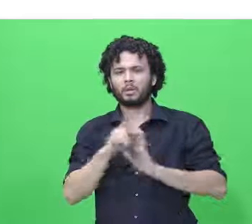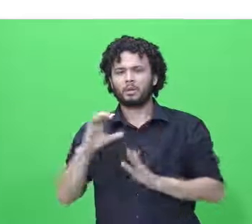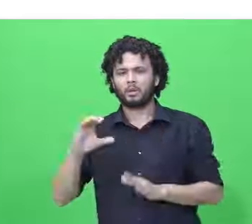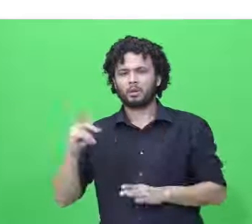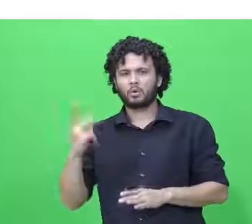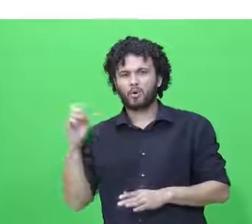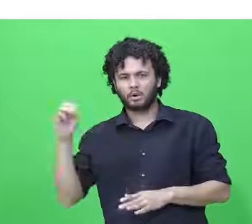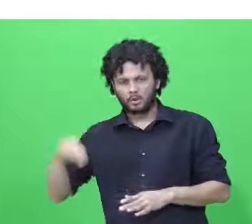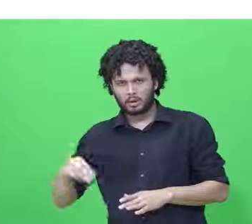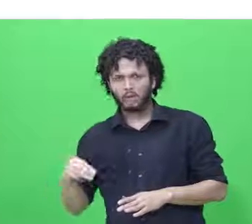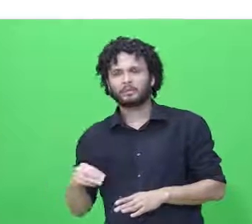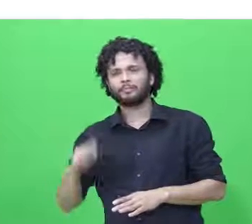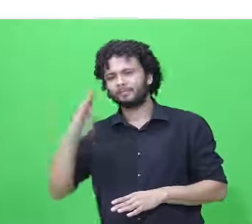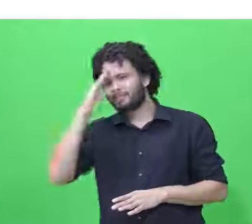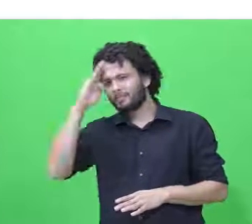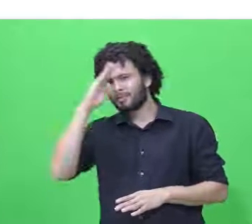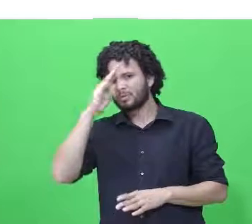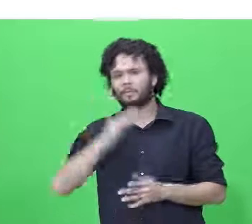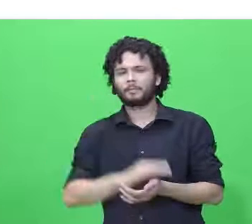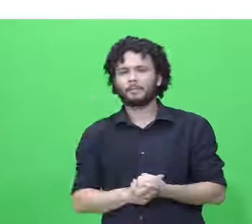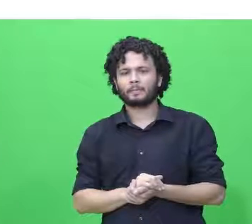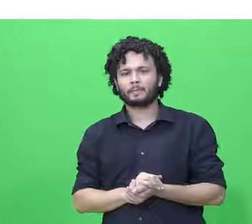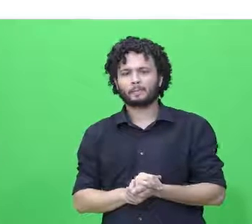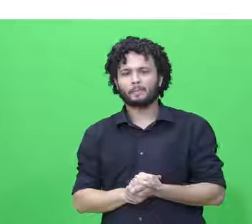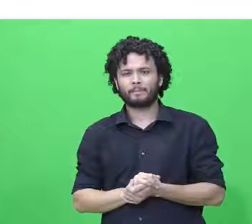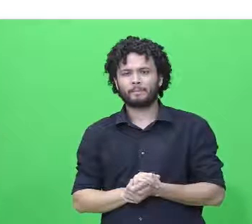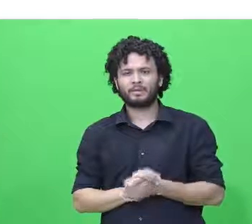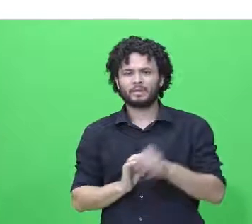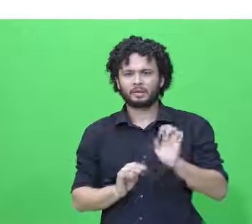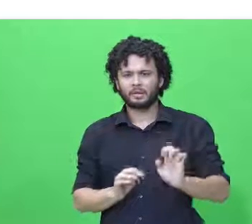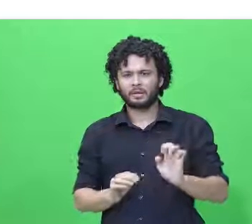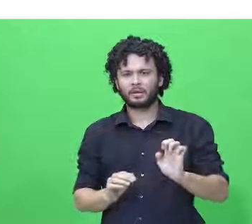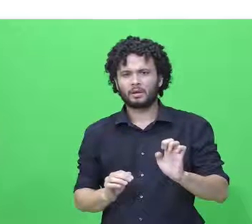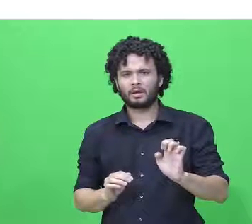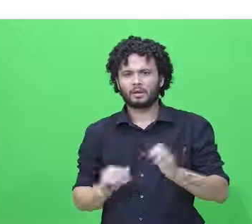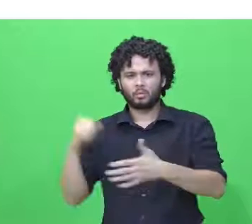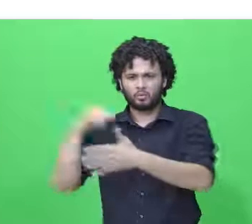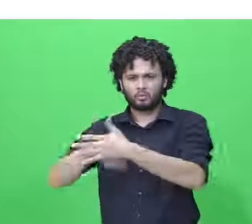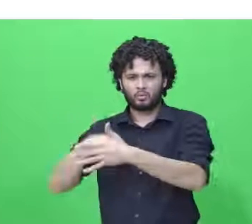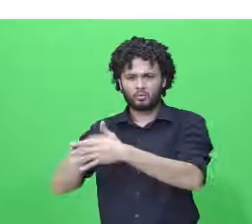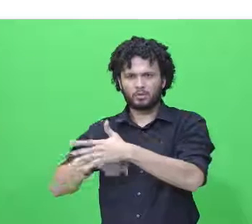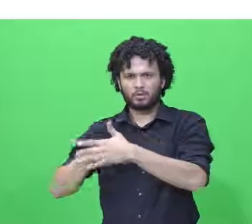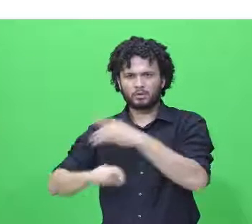a ditadura, então, aí do Estado Novo. E letra E. Combater a Revolução